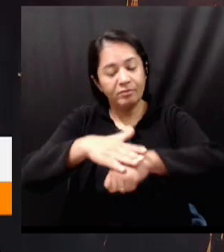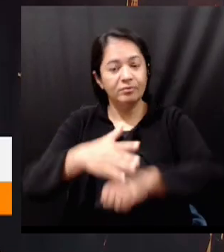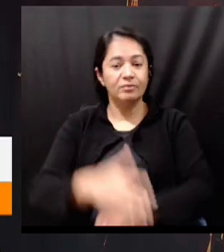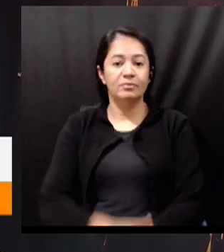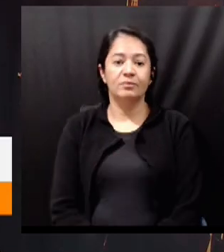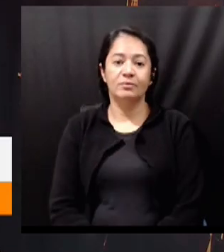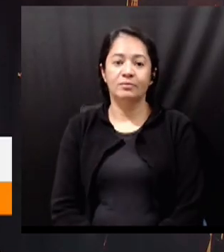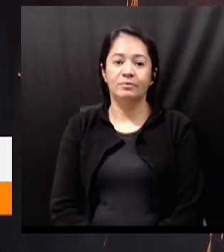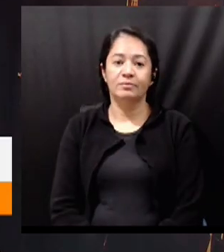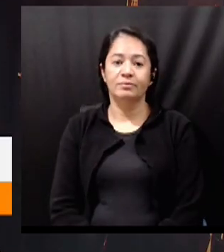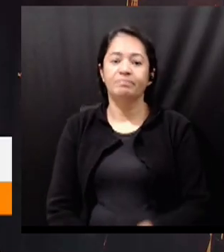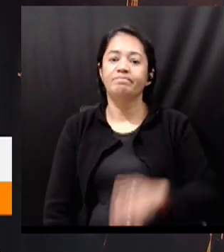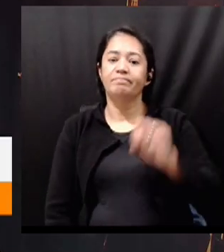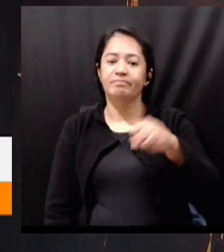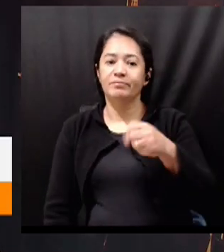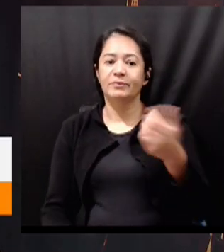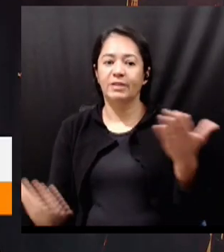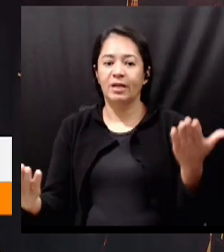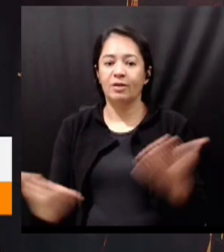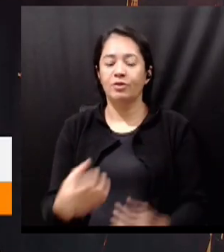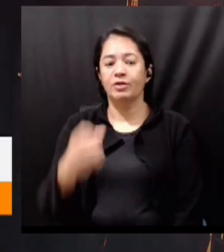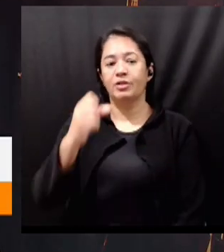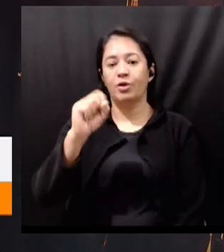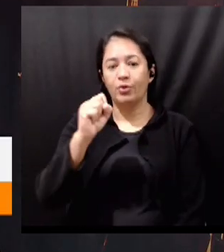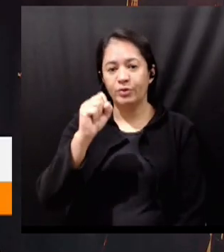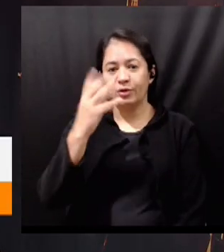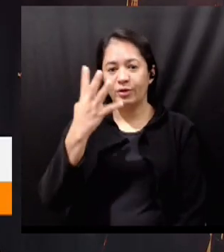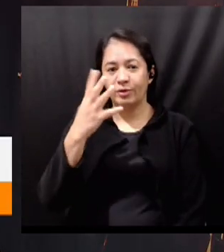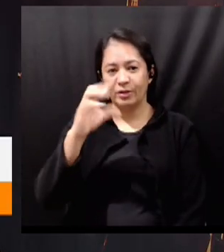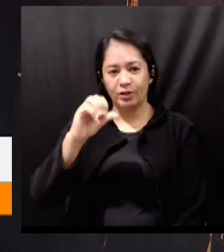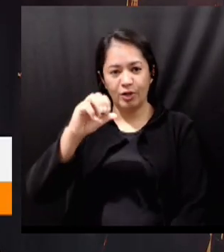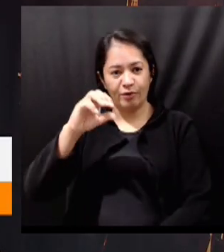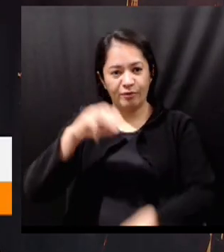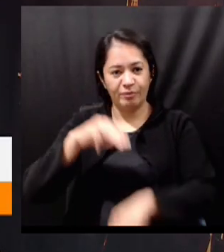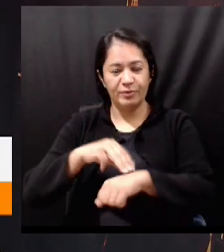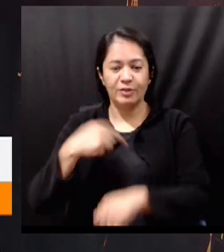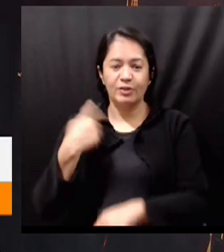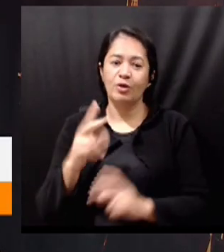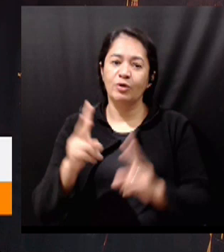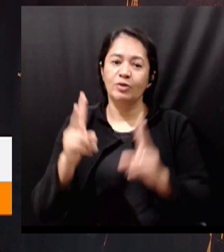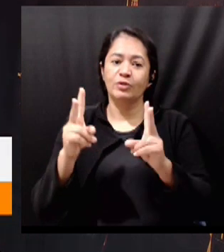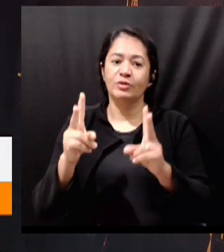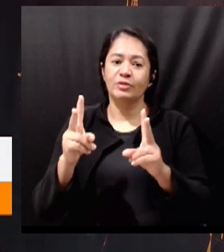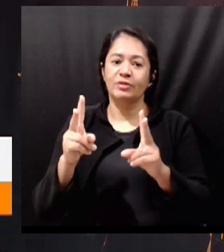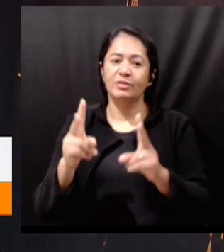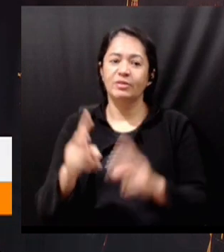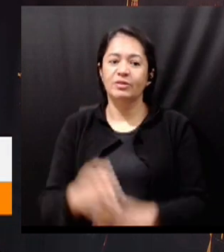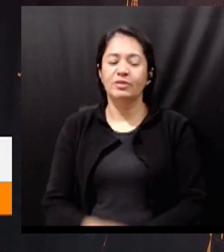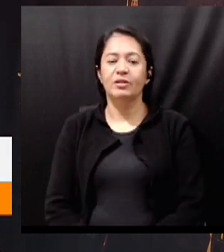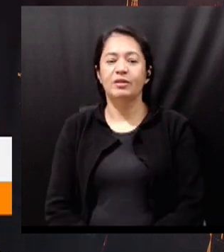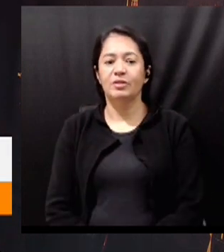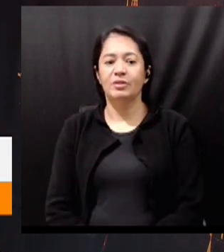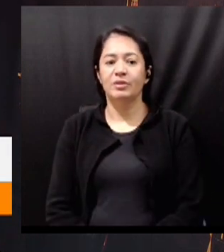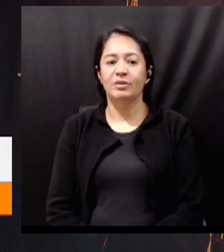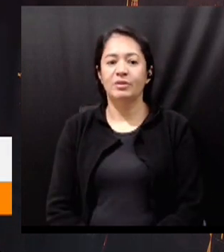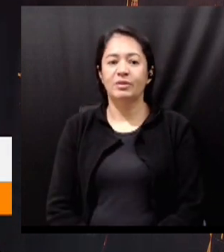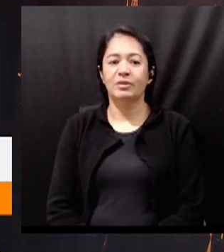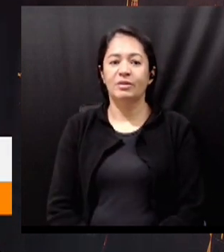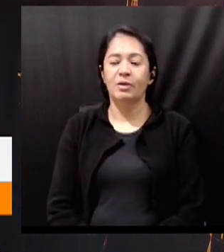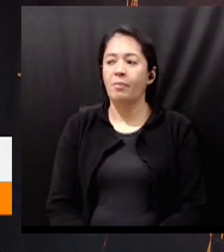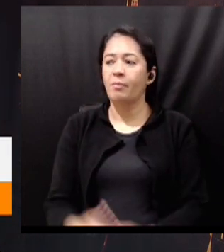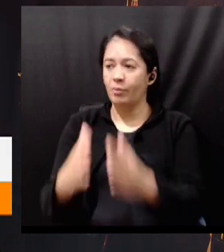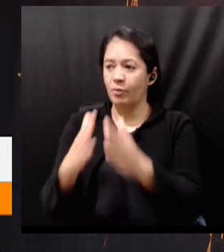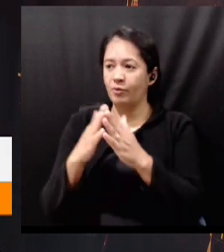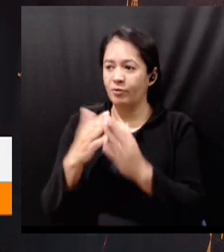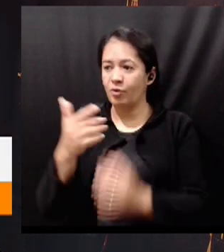Exatamente. Agora 8h49, a gente segue por aqui, deixa eu me ver. Produção, pode colocar para a gente mais uma pergunta